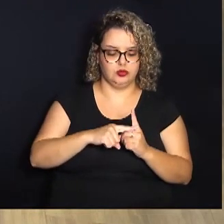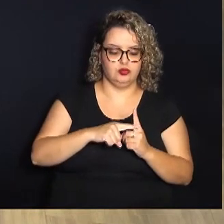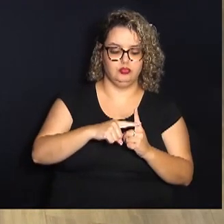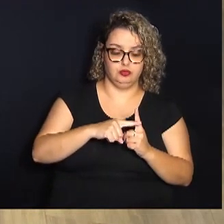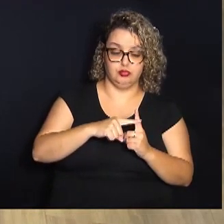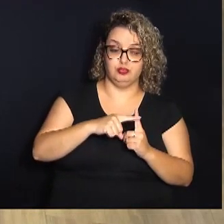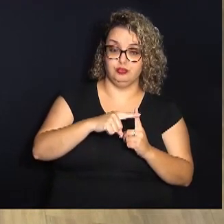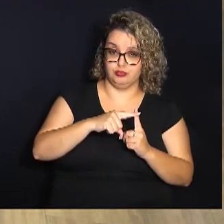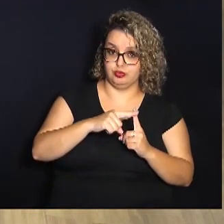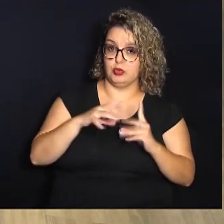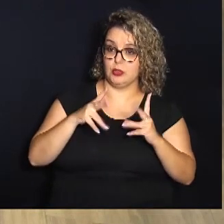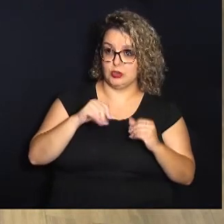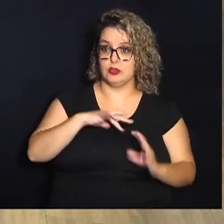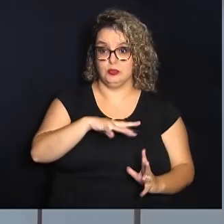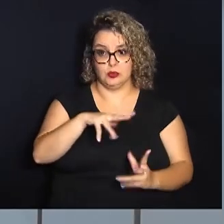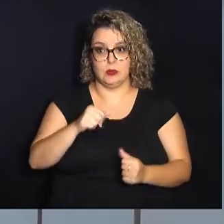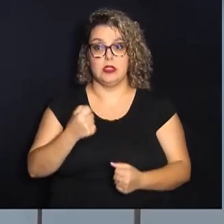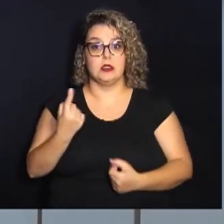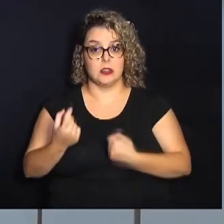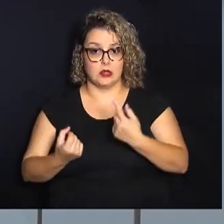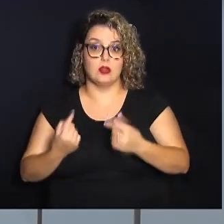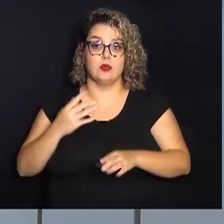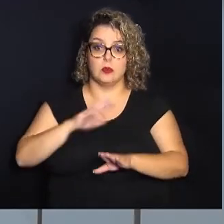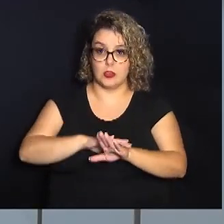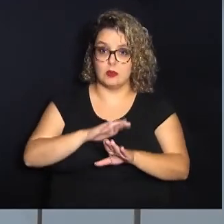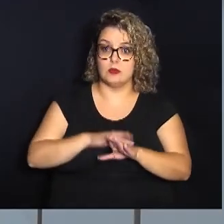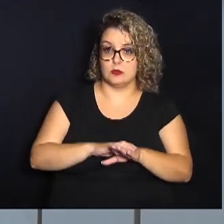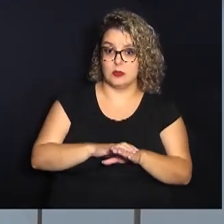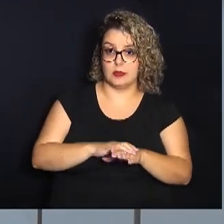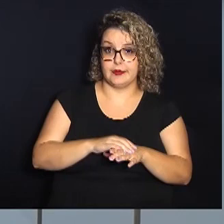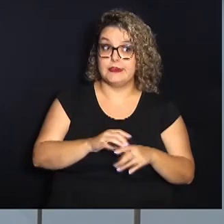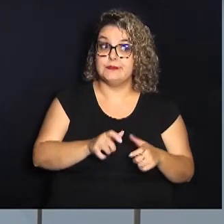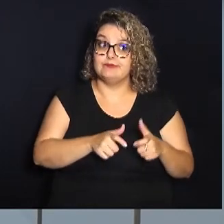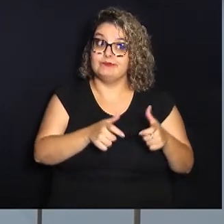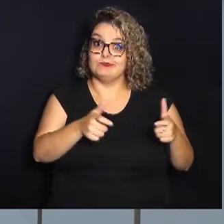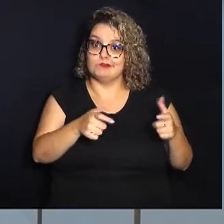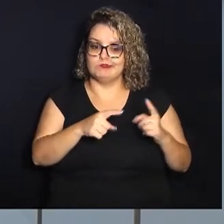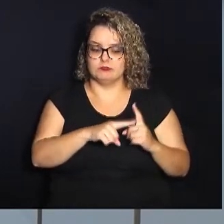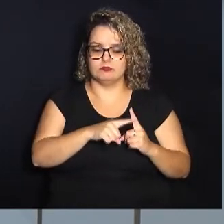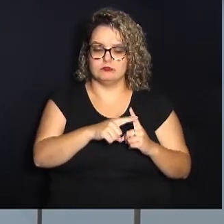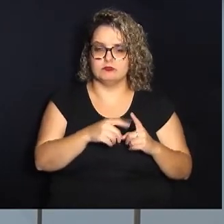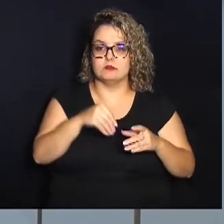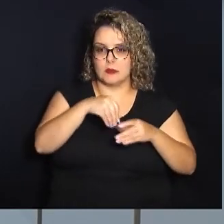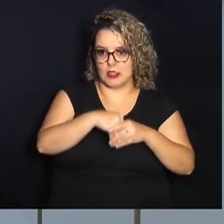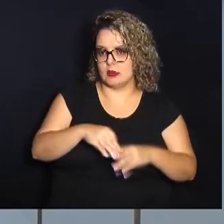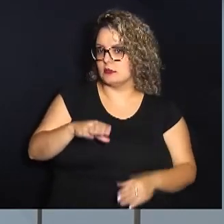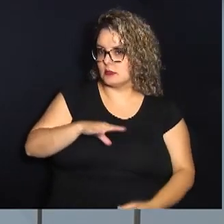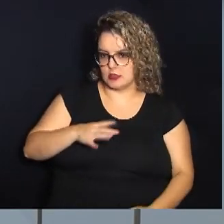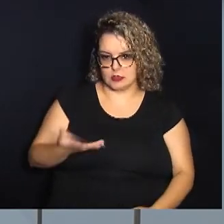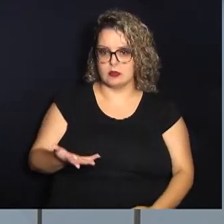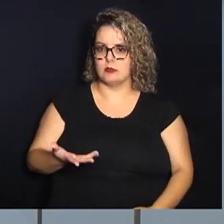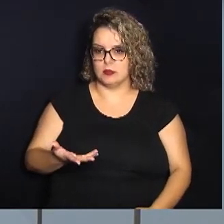todo o mundo. Tem algumas medidas que atenuam, né, a temperatura dentro das cidades. Ser uma cidade arborizada é uma